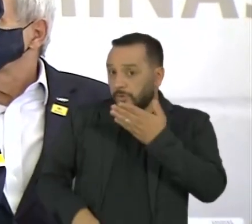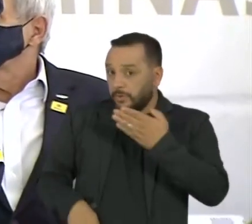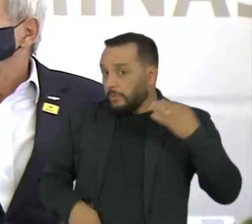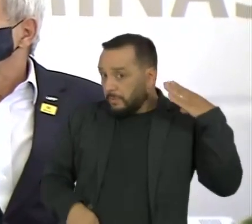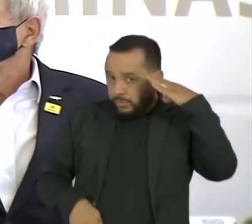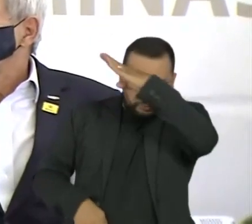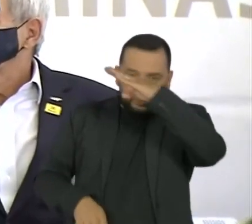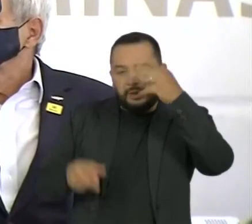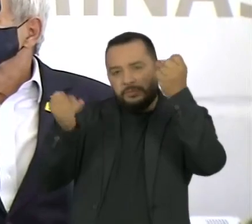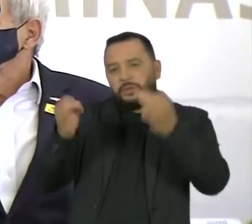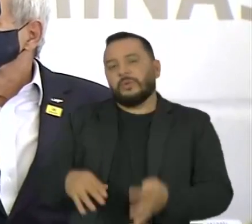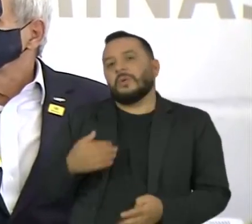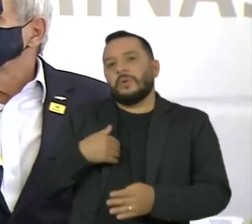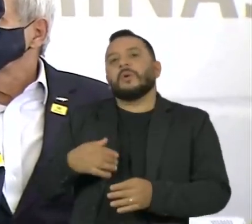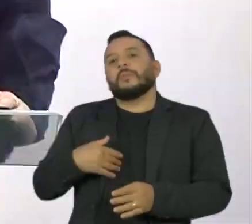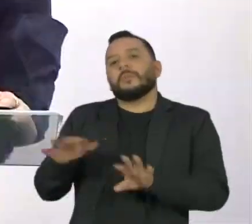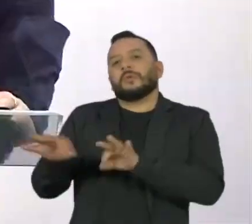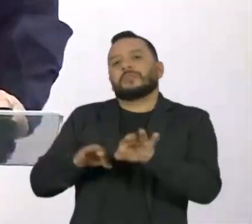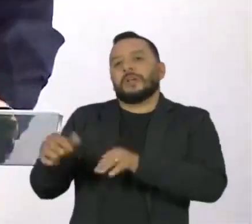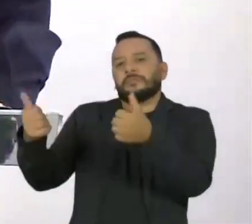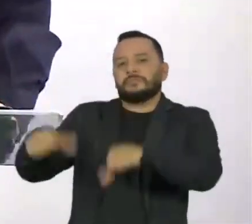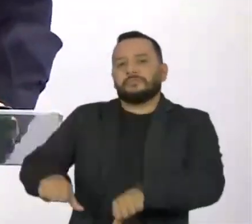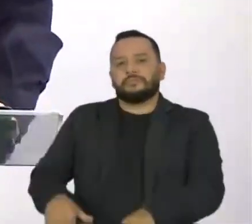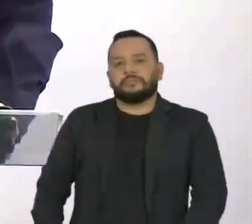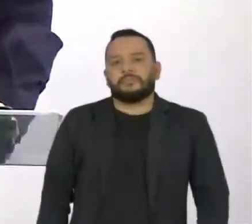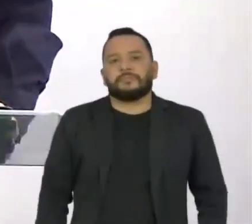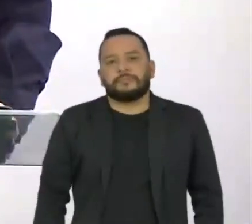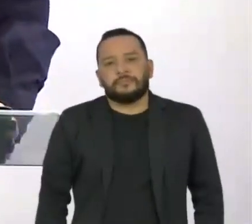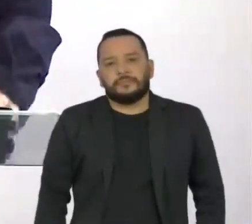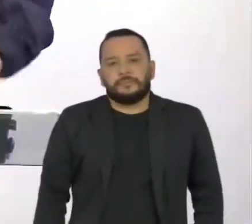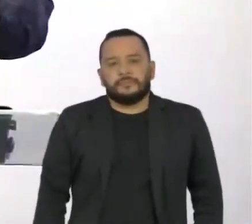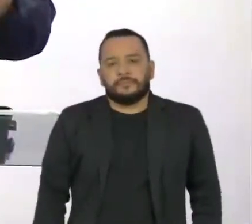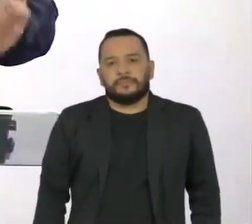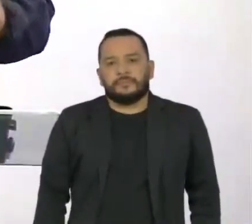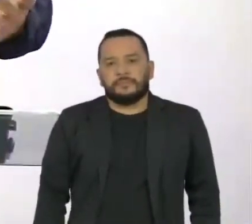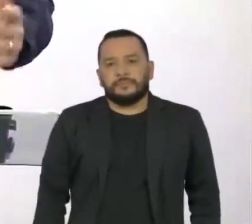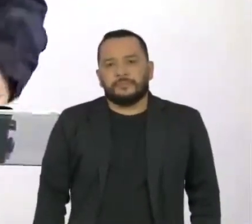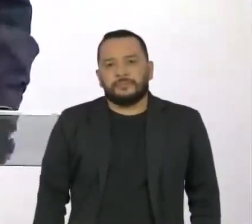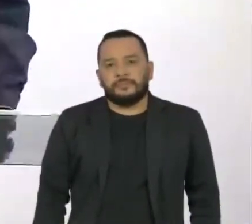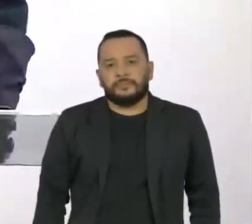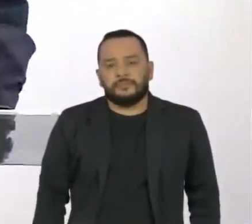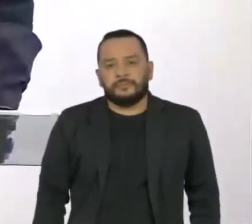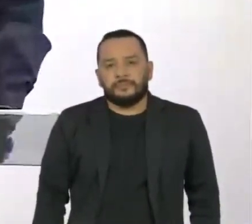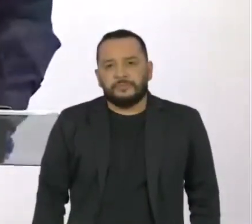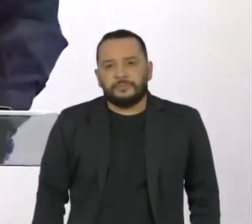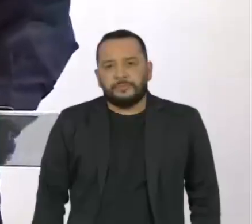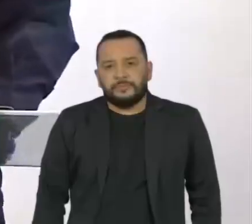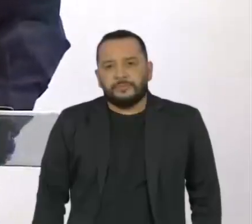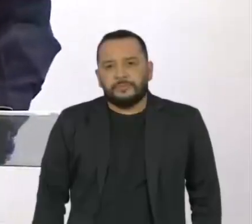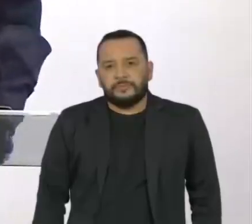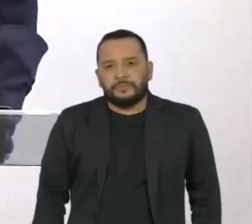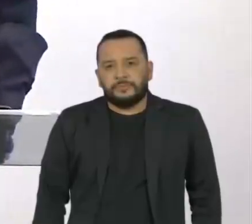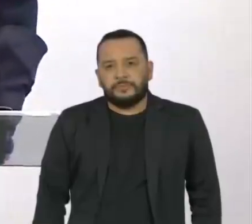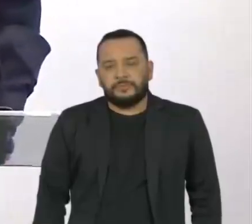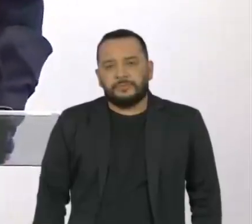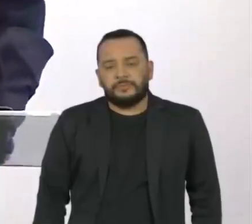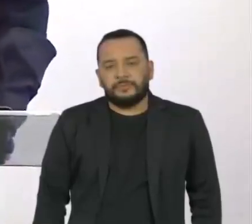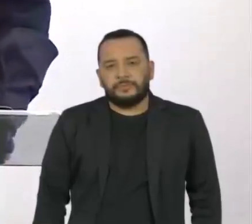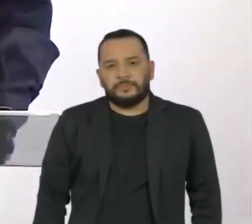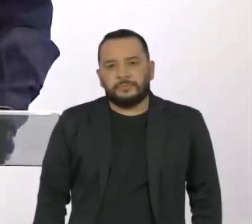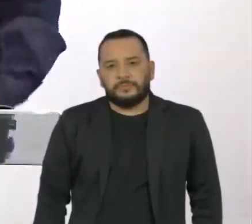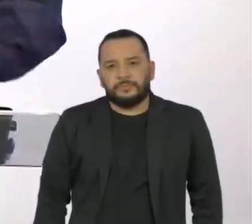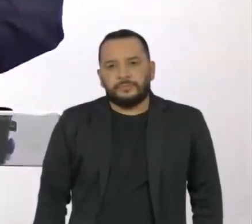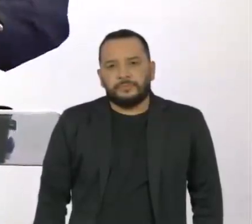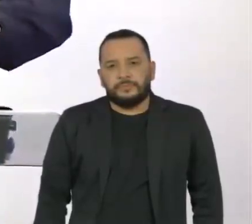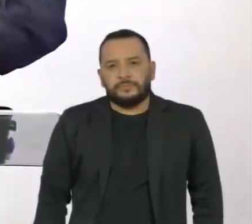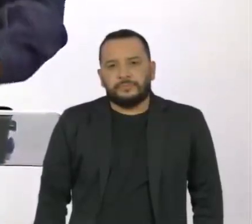que o projeto está suspenso. Ontem discutimos a proposta, possível proposta do Renda Brasil. E eu